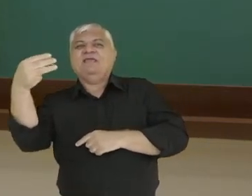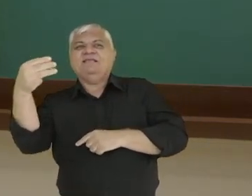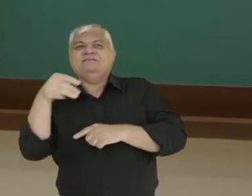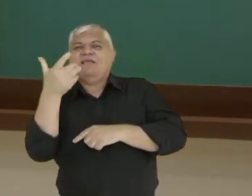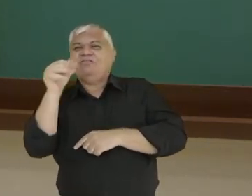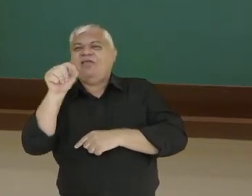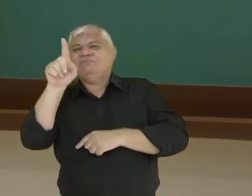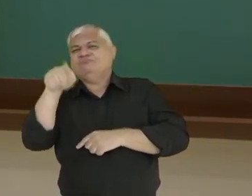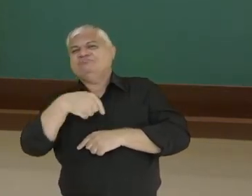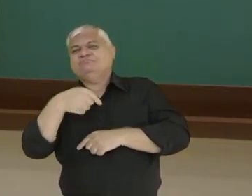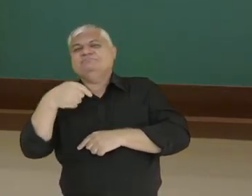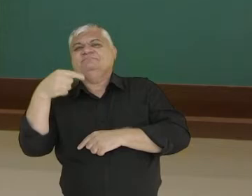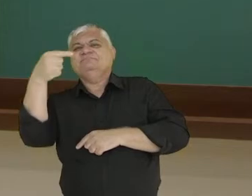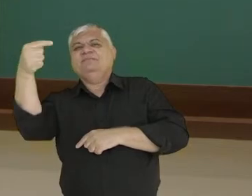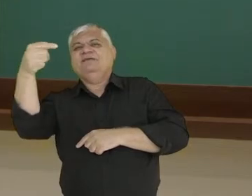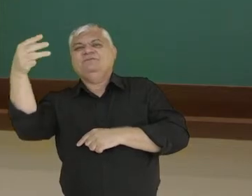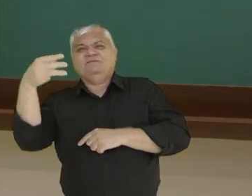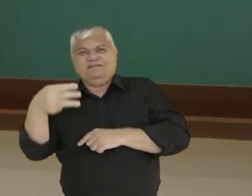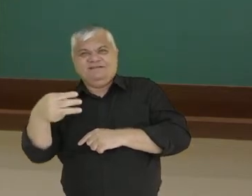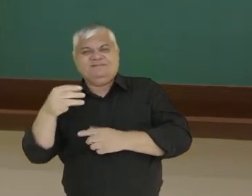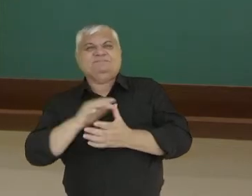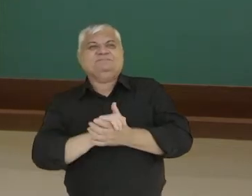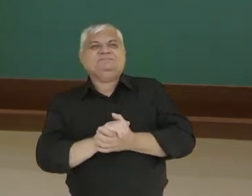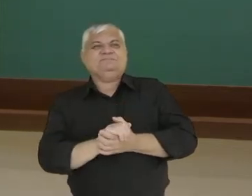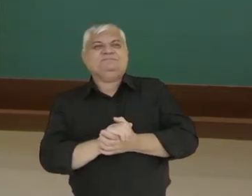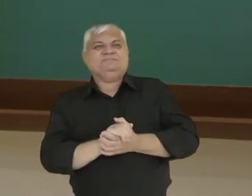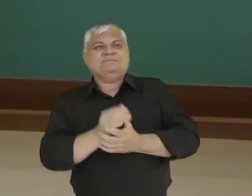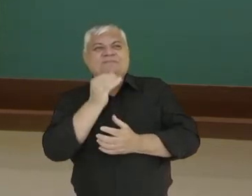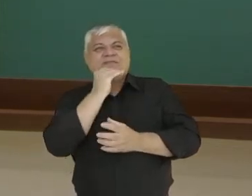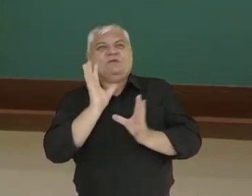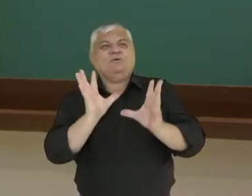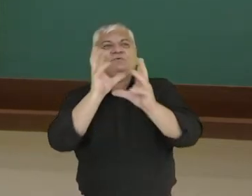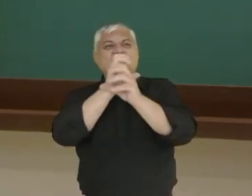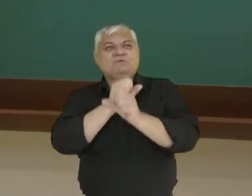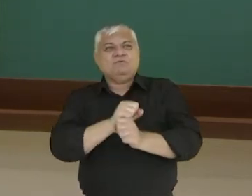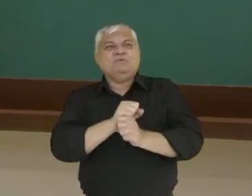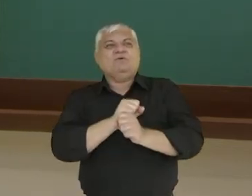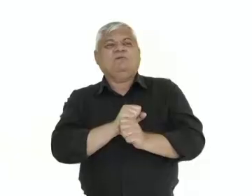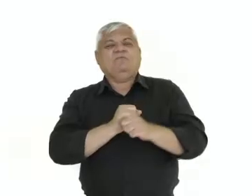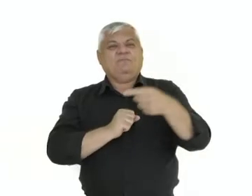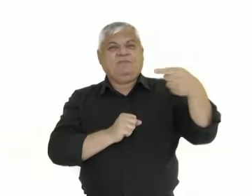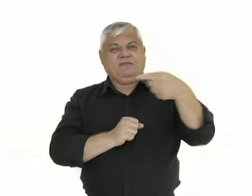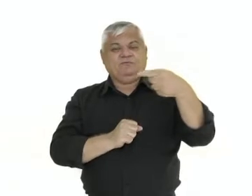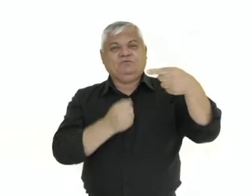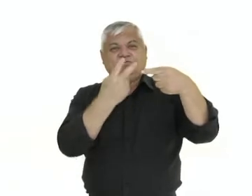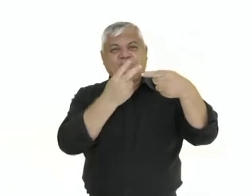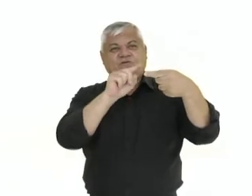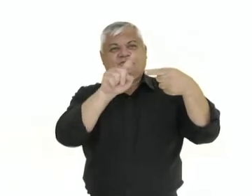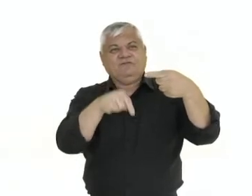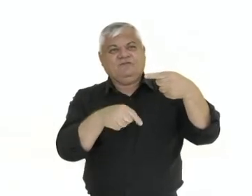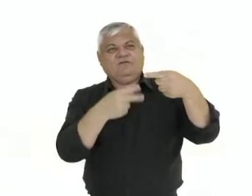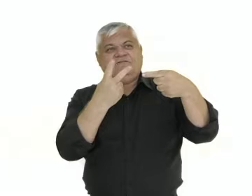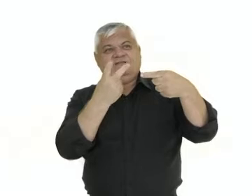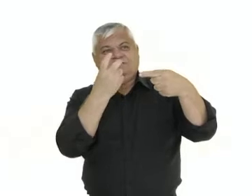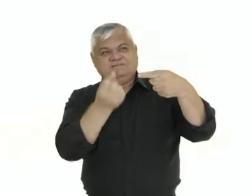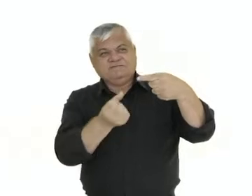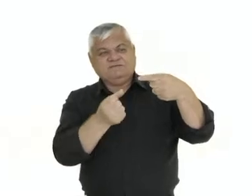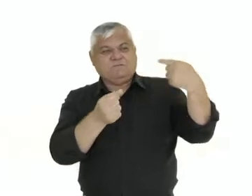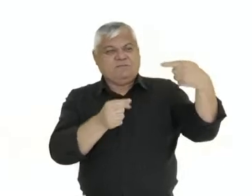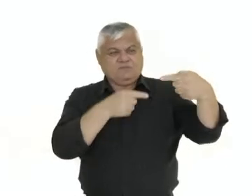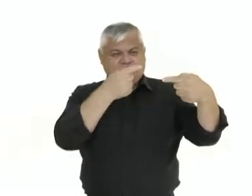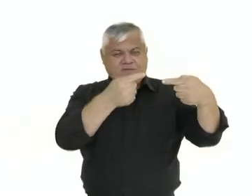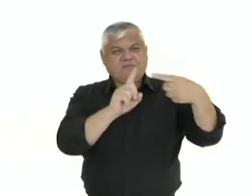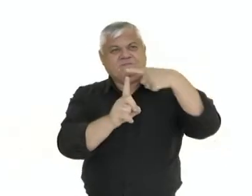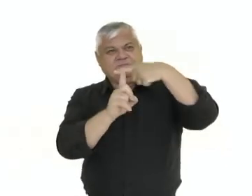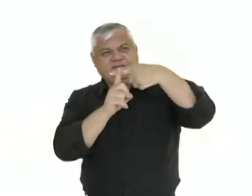resultado é o próprio expoente menos 3. Realizando a soma, ficou menos 2,26. Menos com